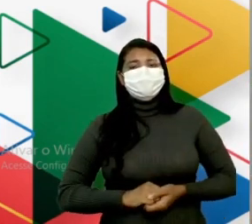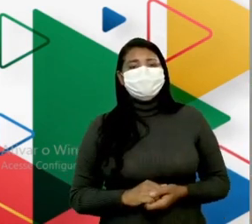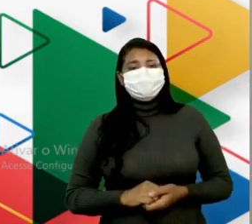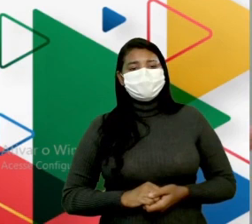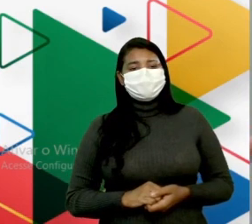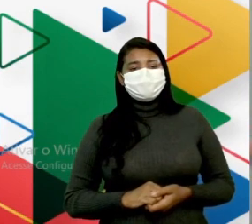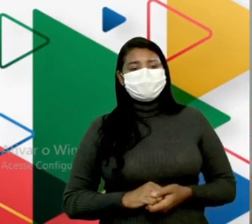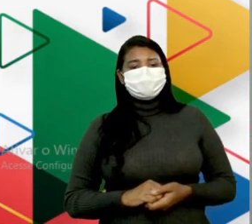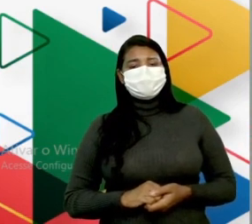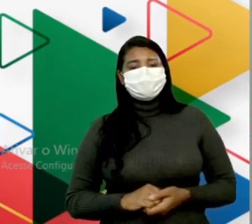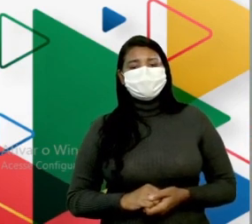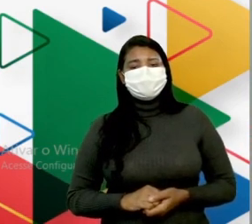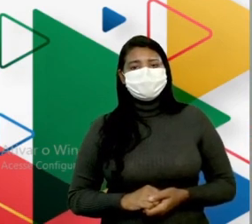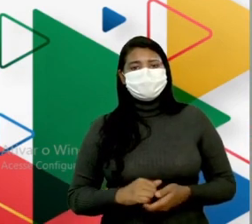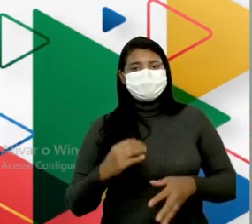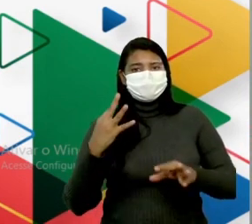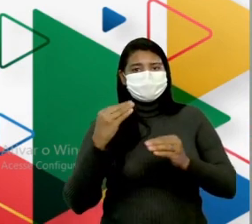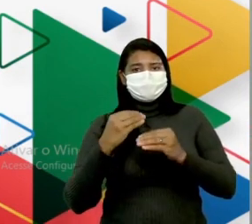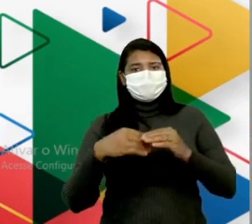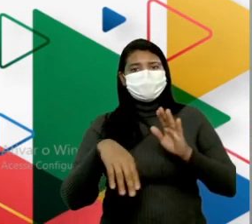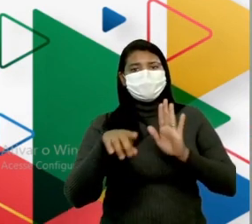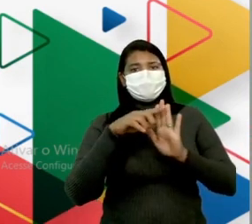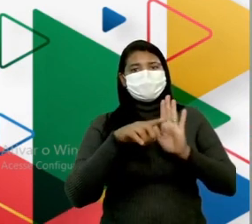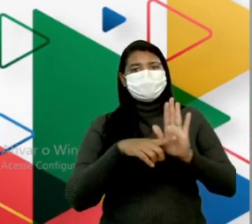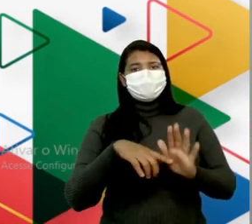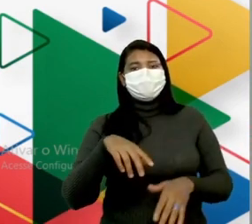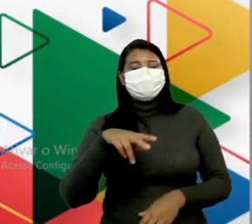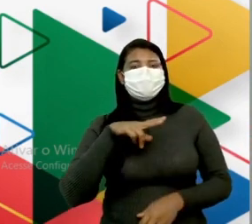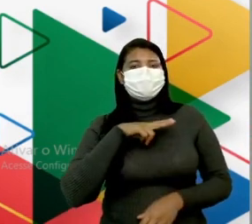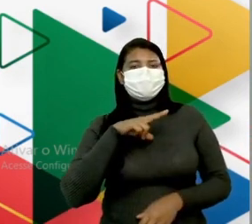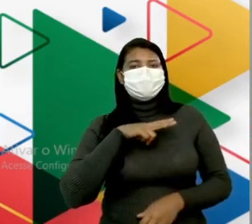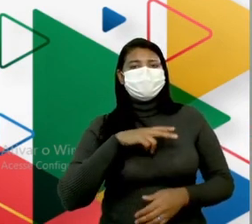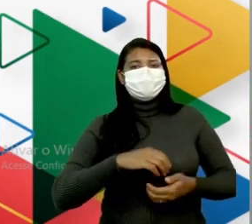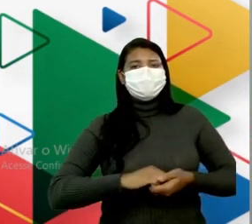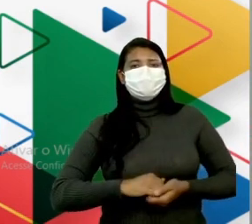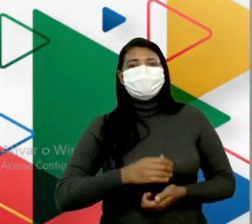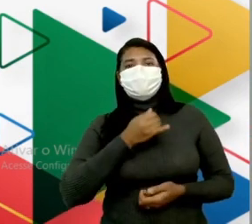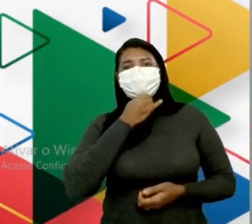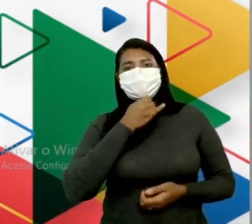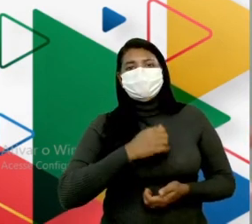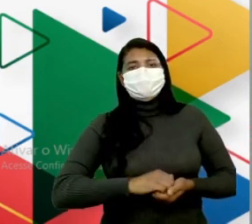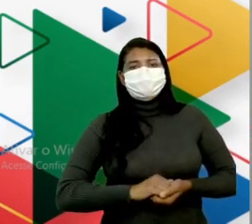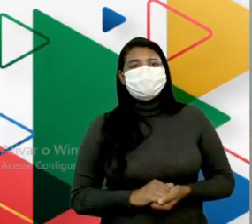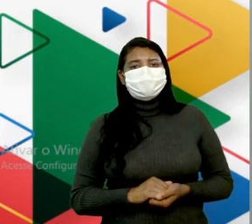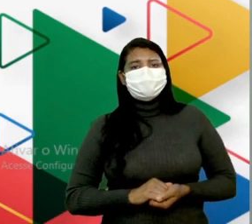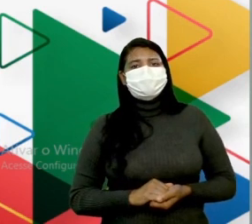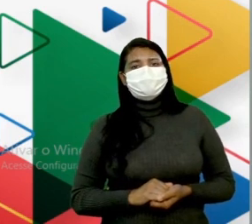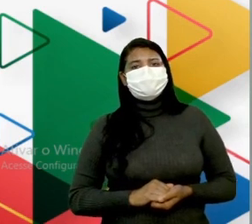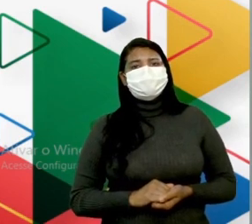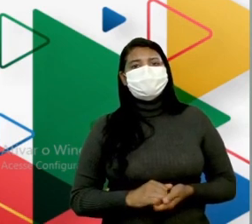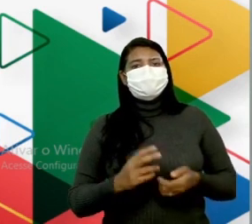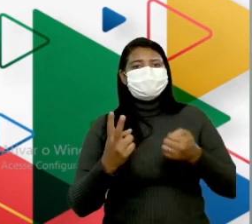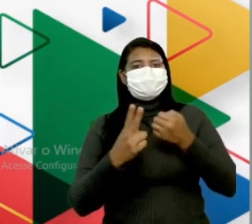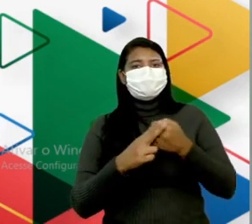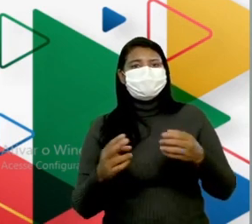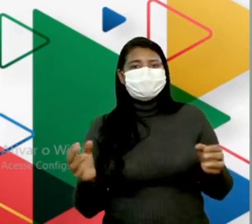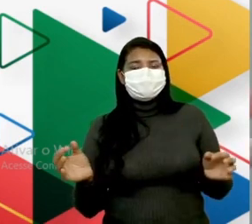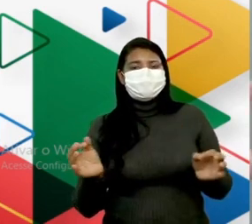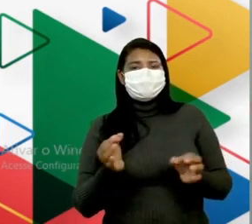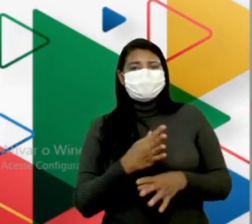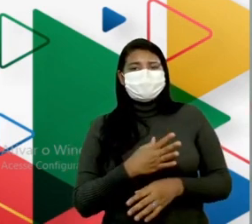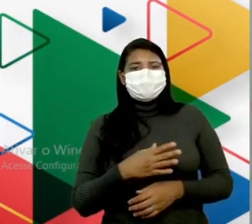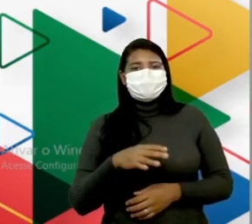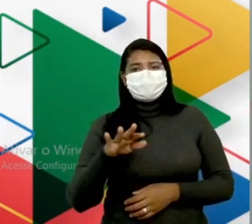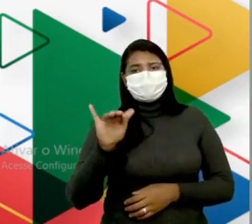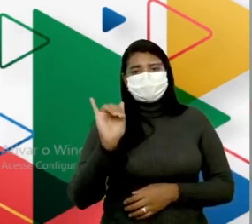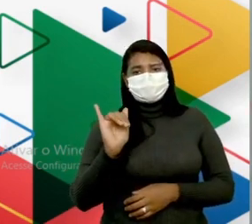ainda quando for aplicar as particularidades, exemplo, verbos terminados em